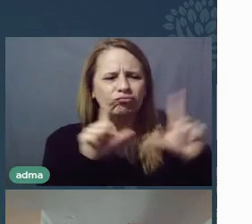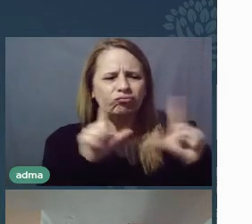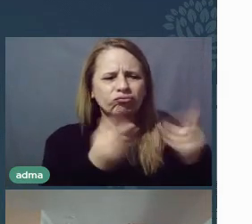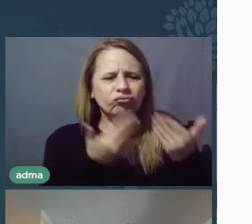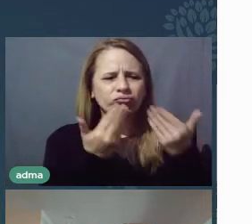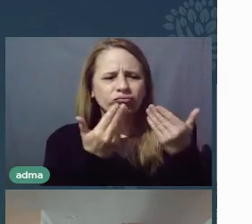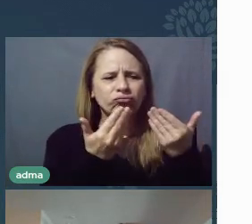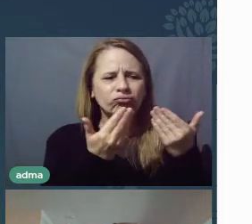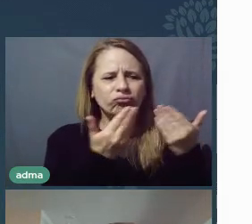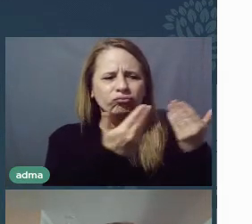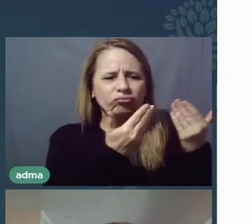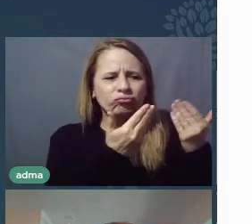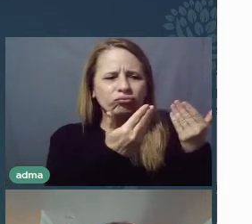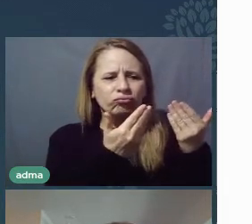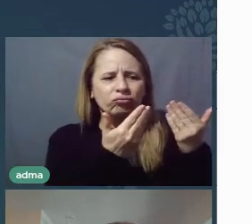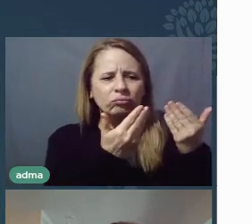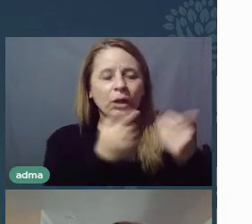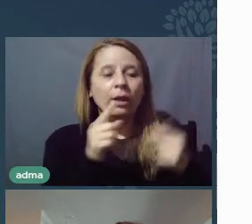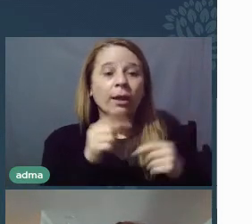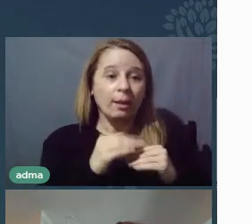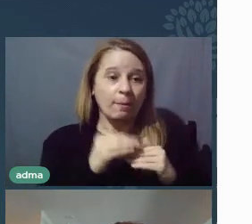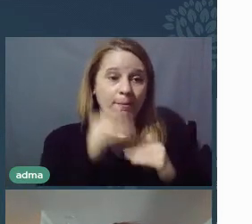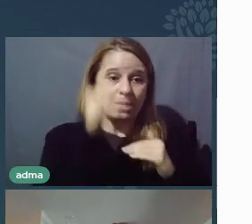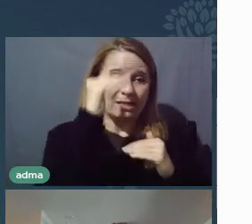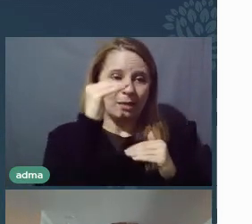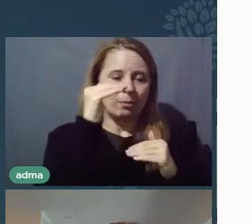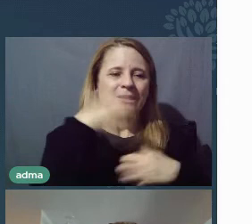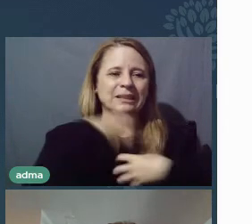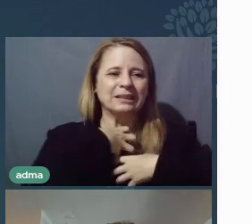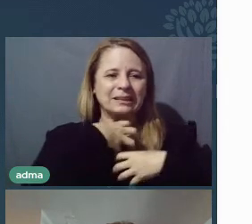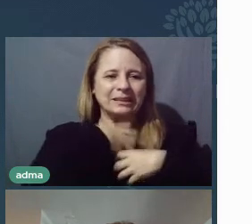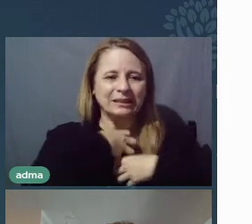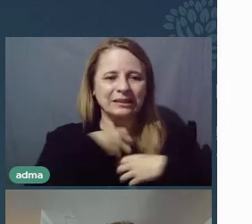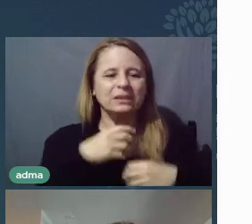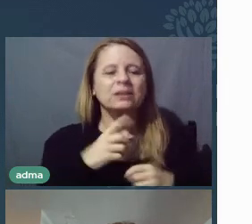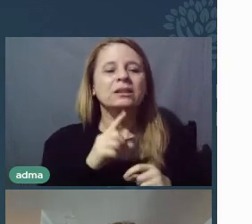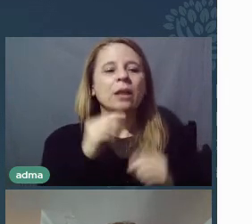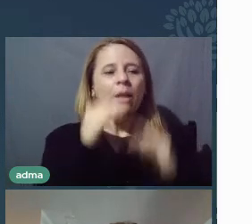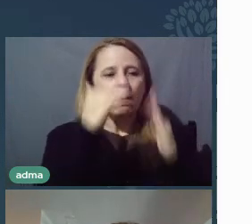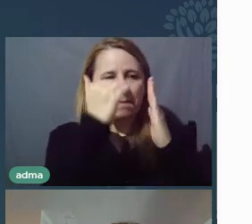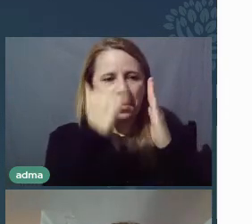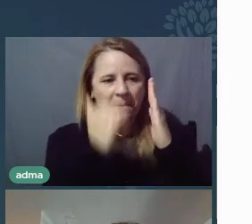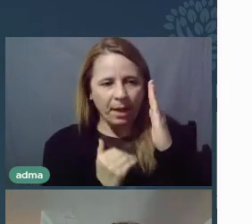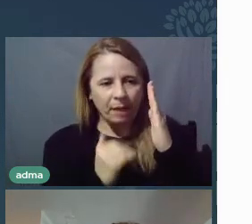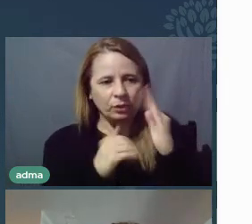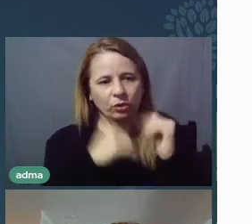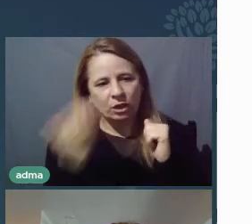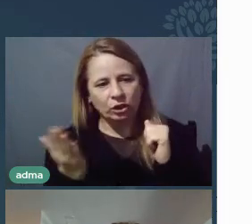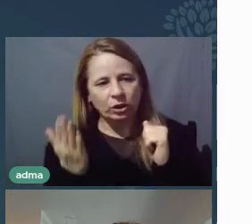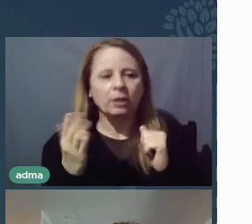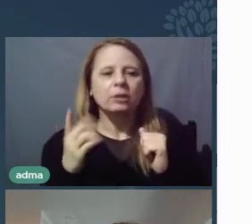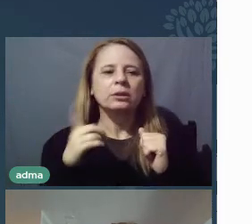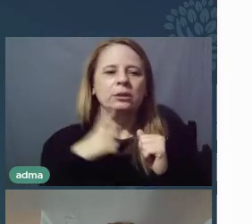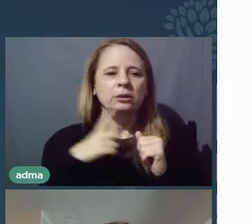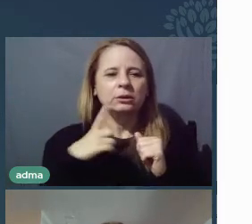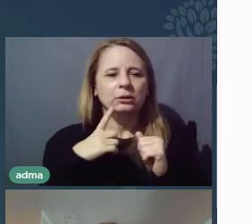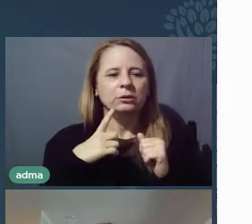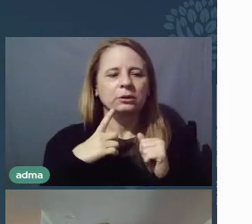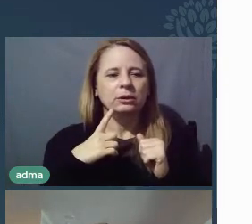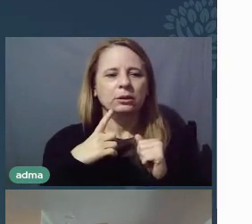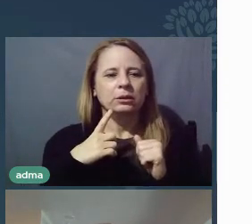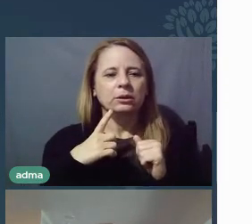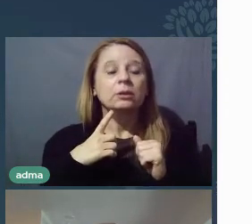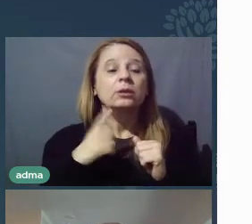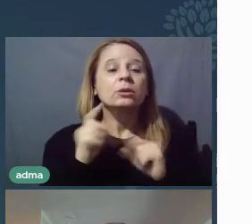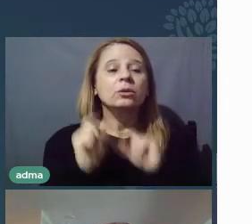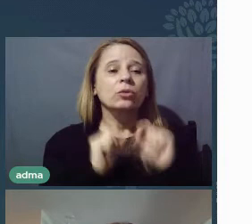mais para cima aqui, mais sintomas uma pessoa tem, quanto mais para a direita aqui nesse eixo, mais